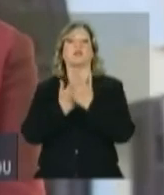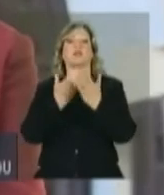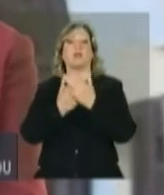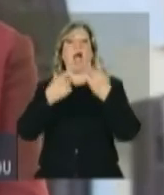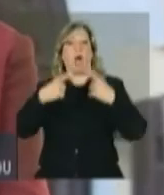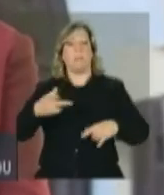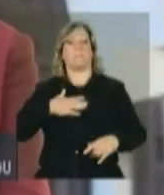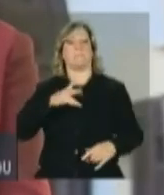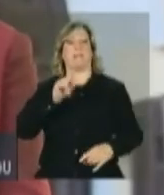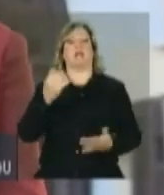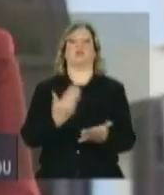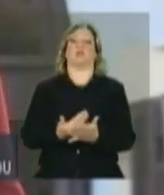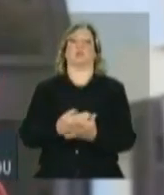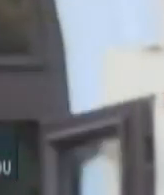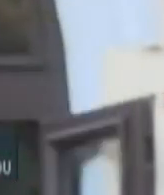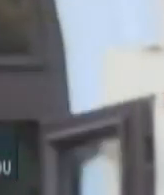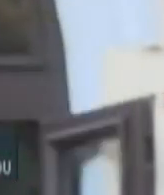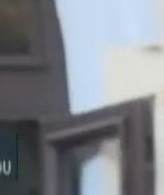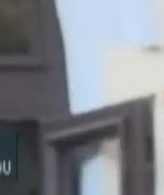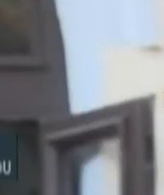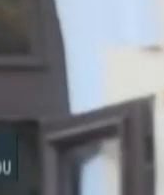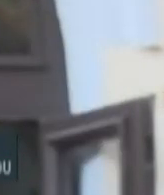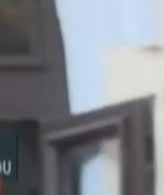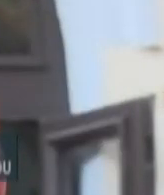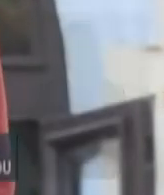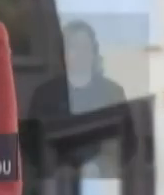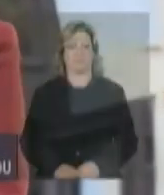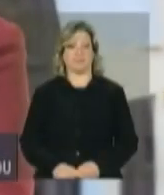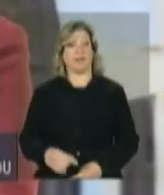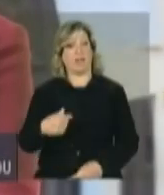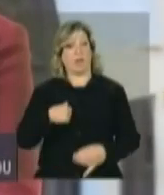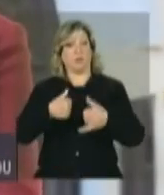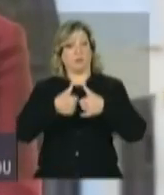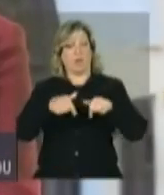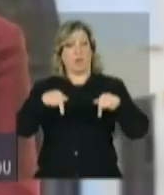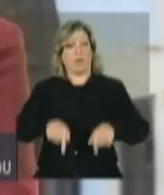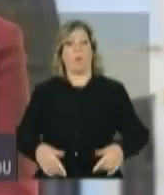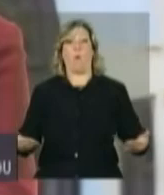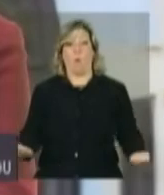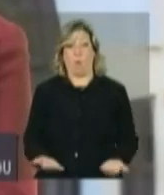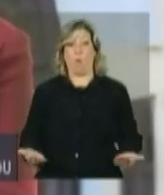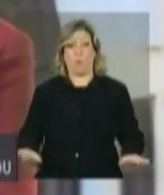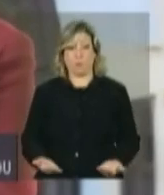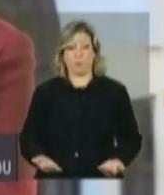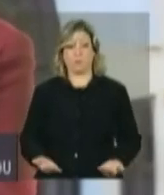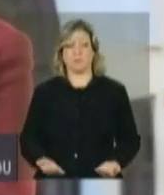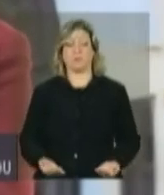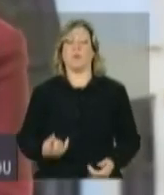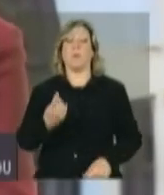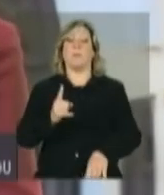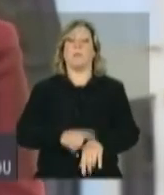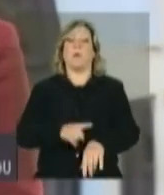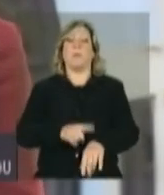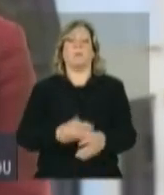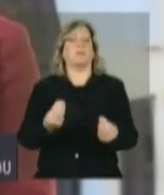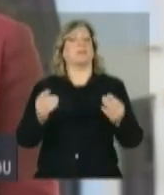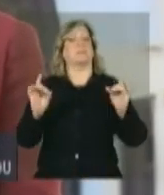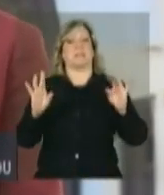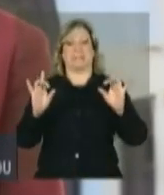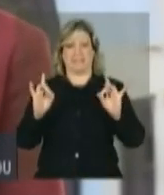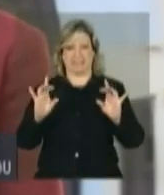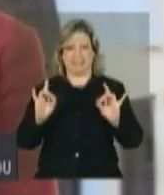onde ele estudou. E eu estou aqui hoje também num momento